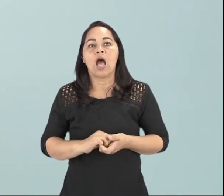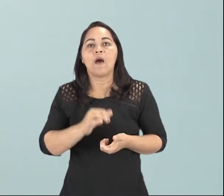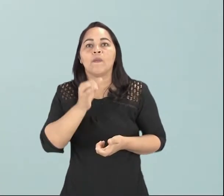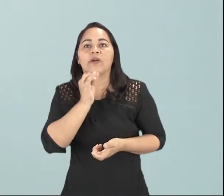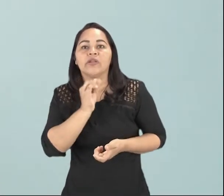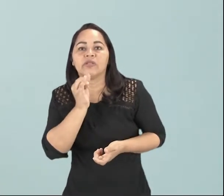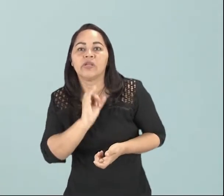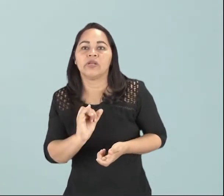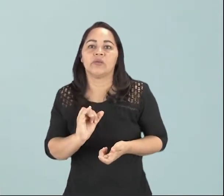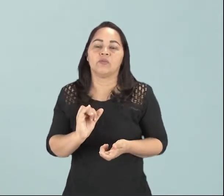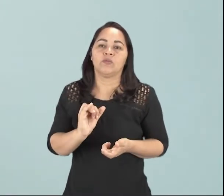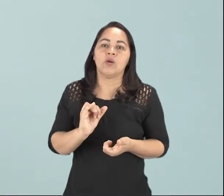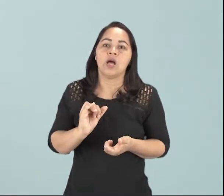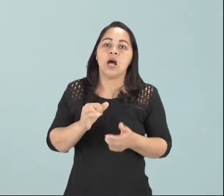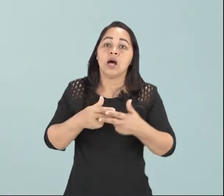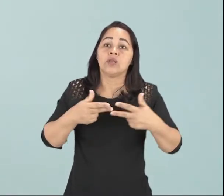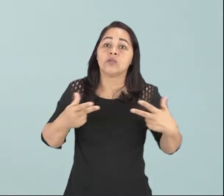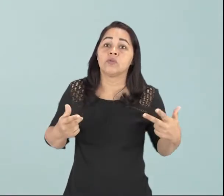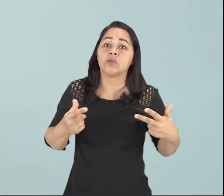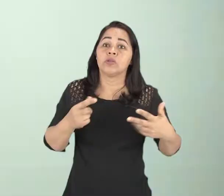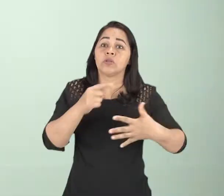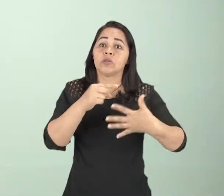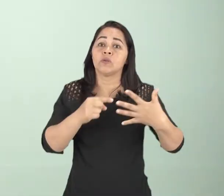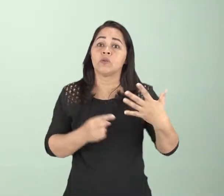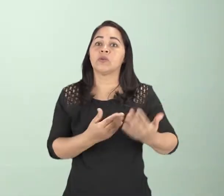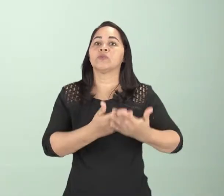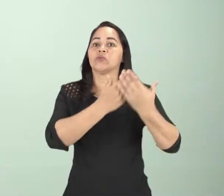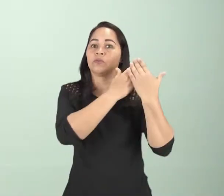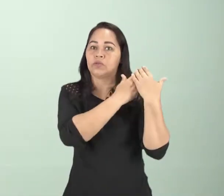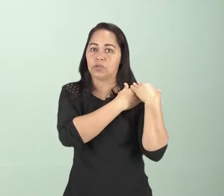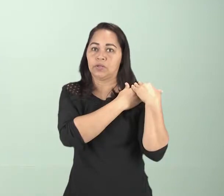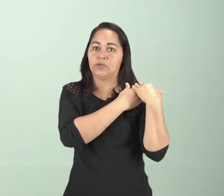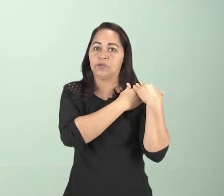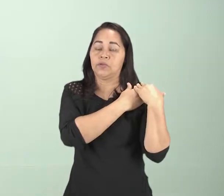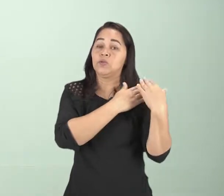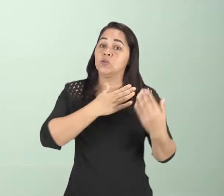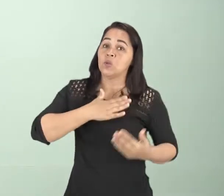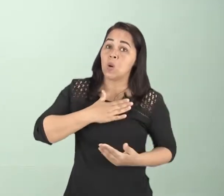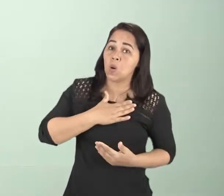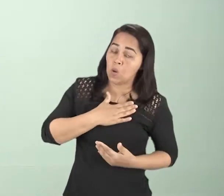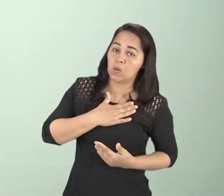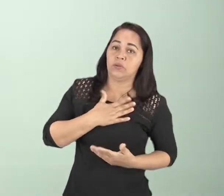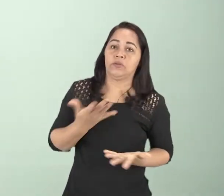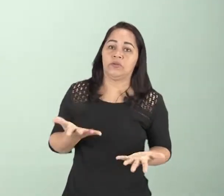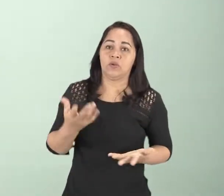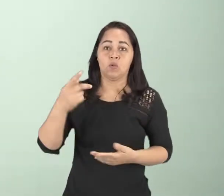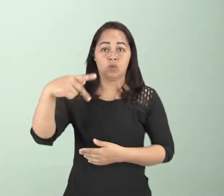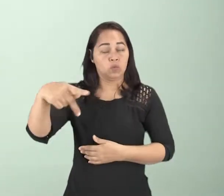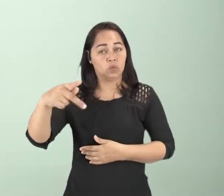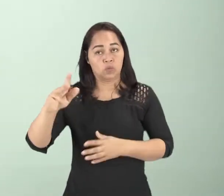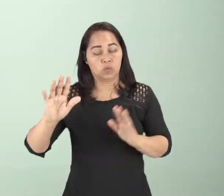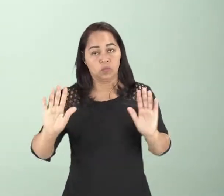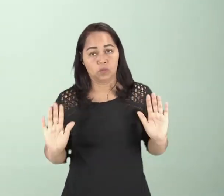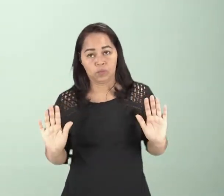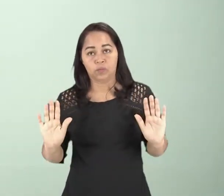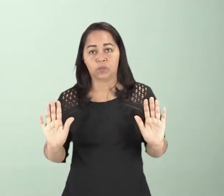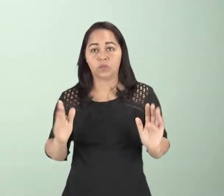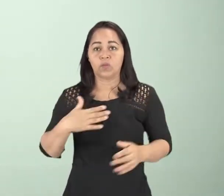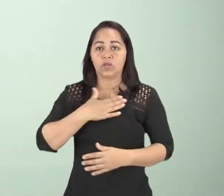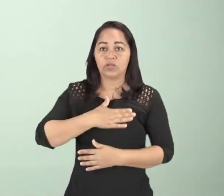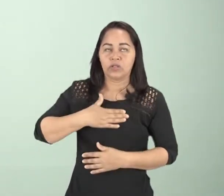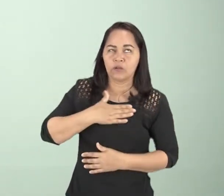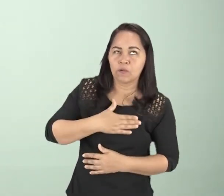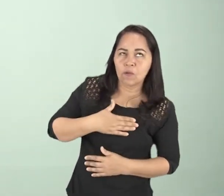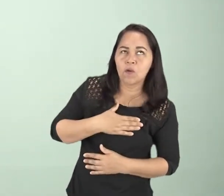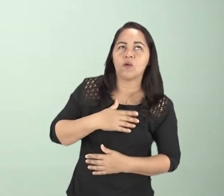cumprir com as obrigações. E existem tempos que nós deveríamos dedicar às coisas que nós gostaríamos de fazer, as coisas que nos fazem